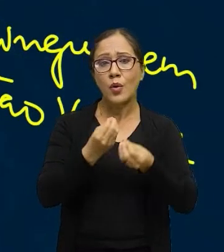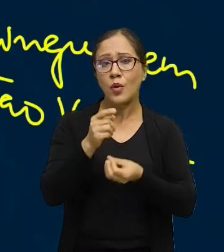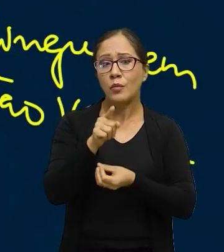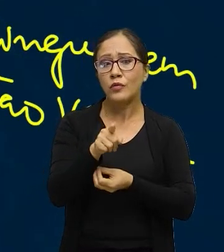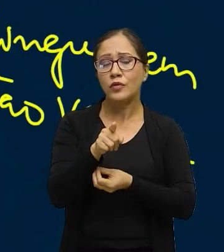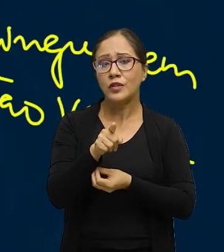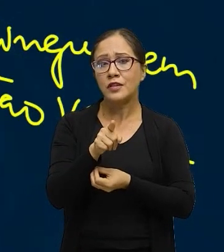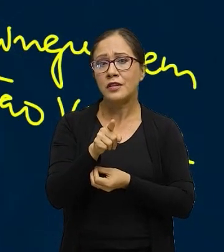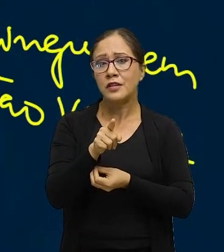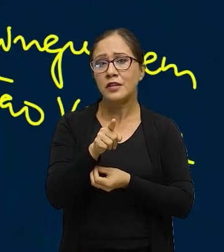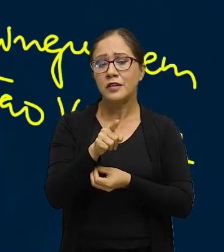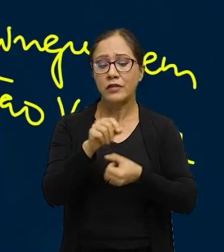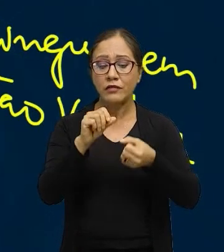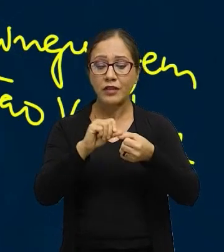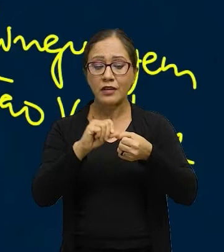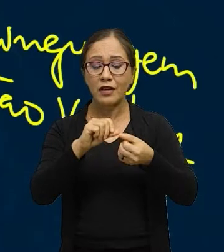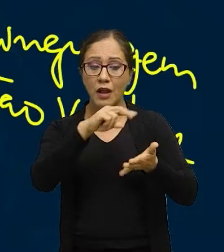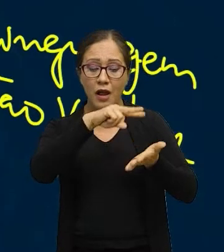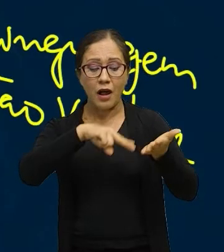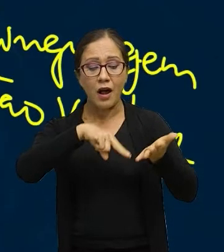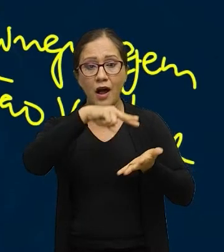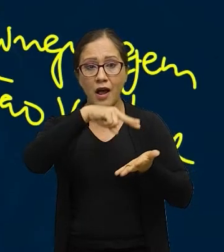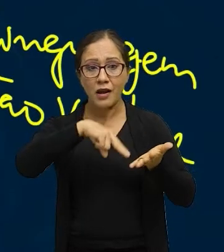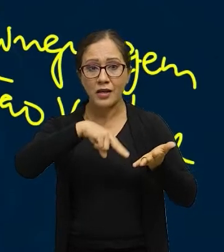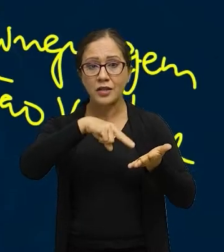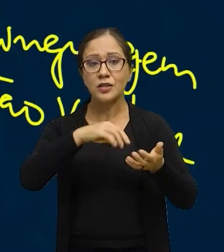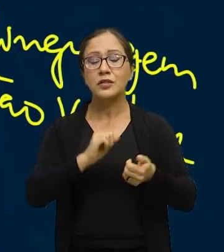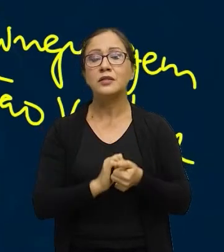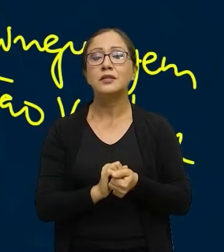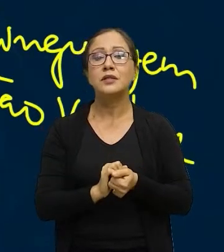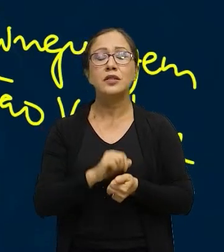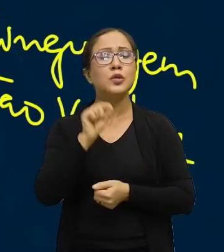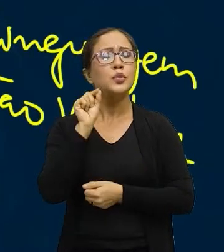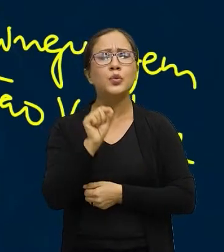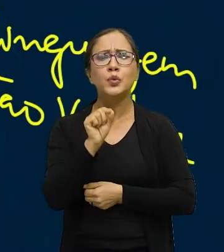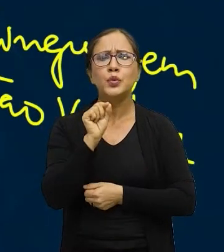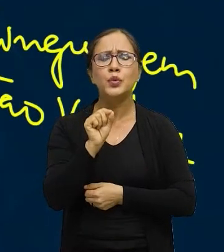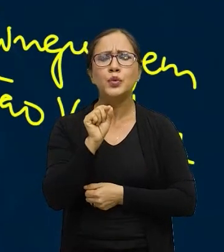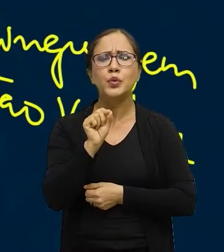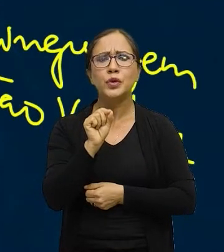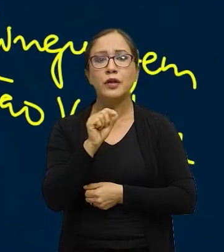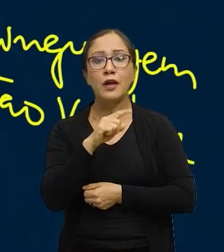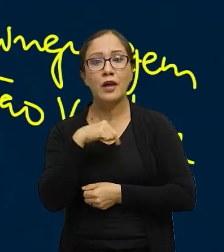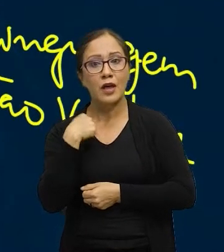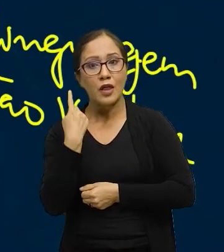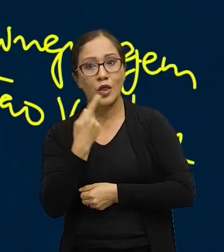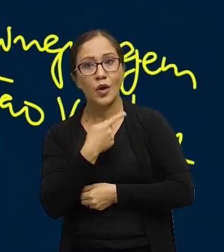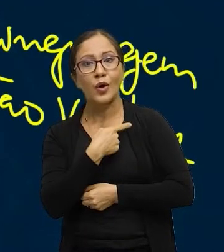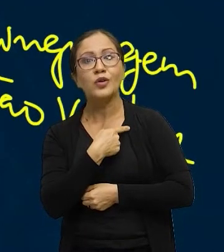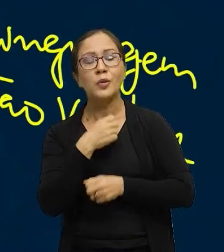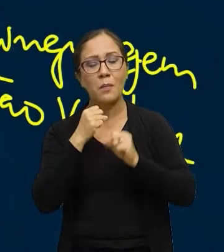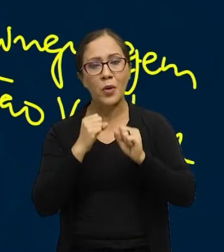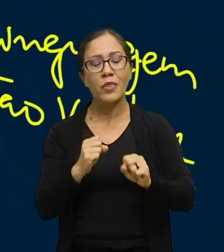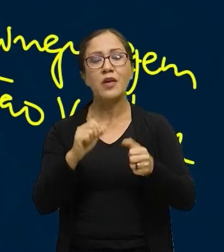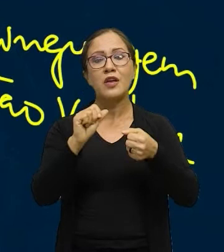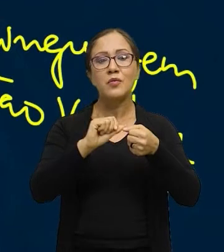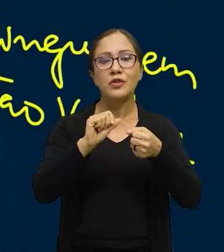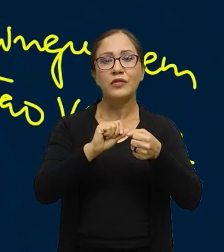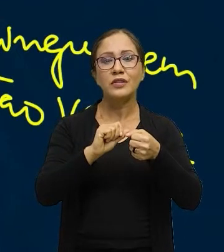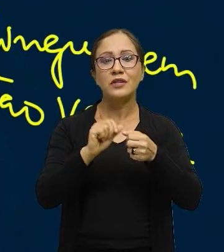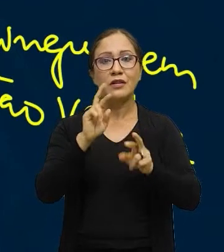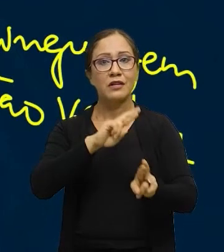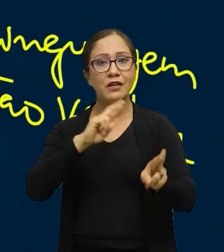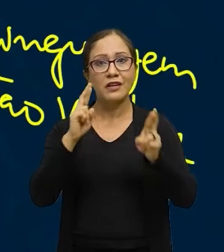vai fazer a leitura, how, e o que nós podemos fazer em relação ao que